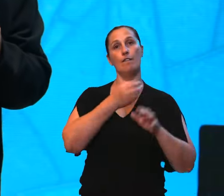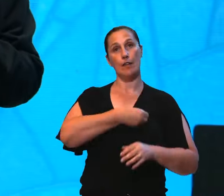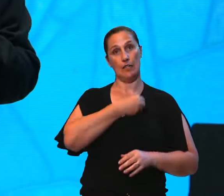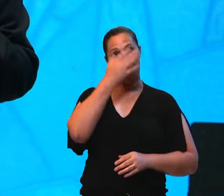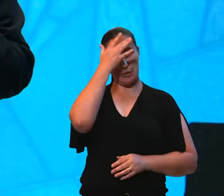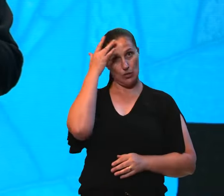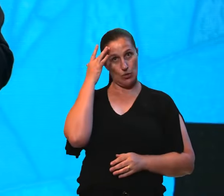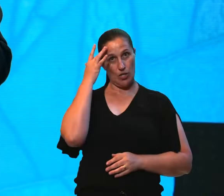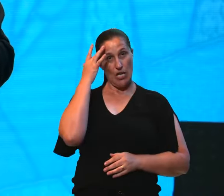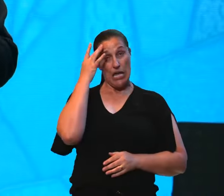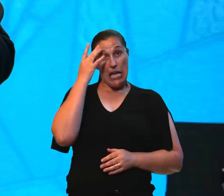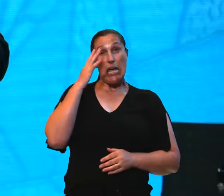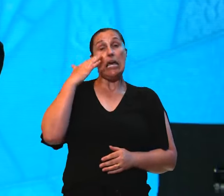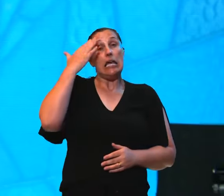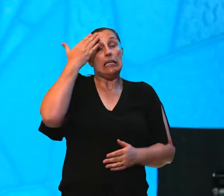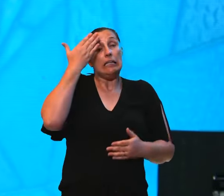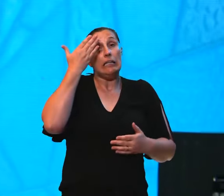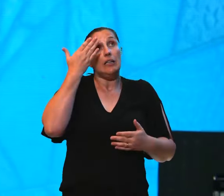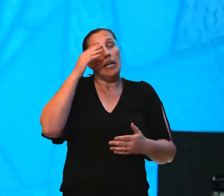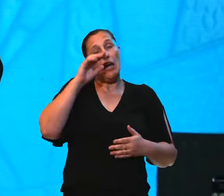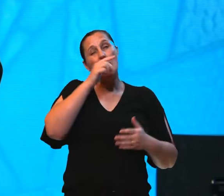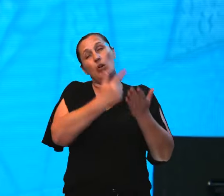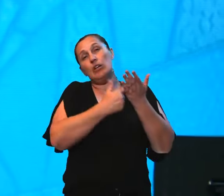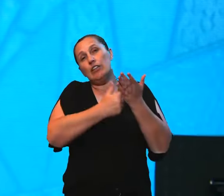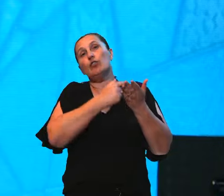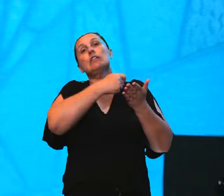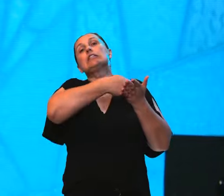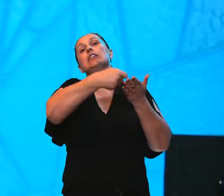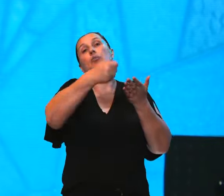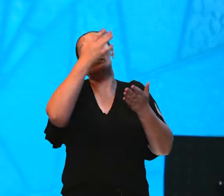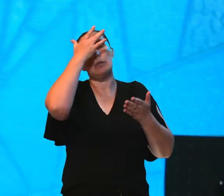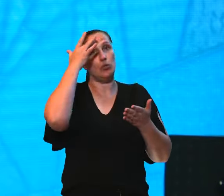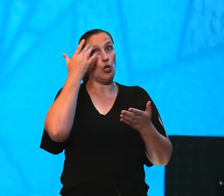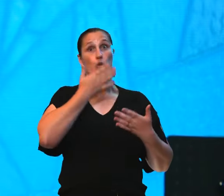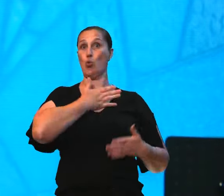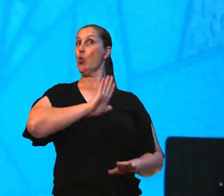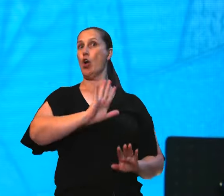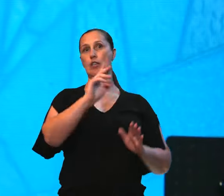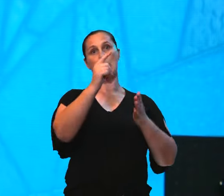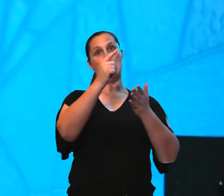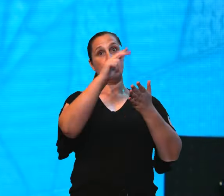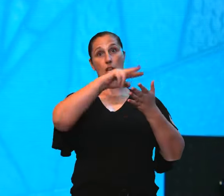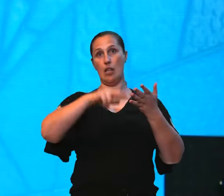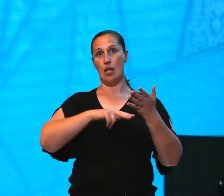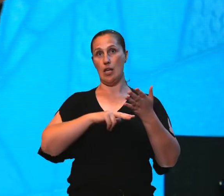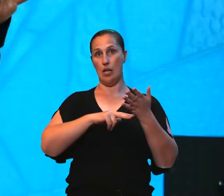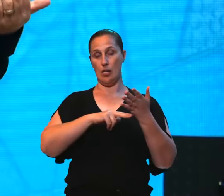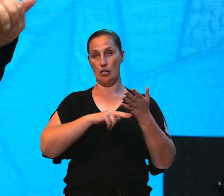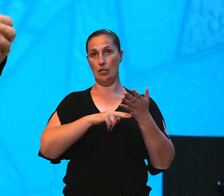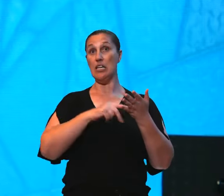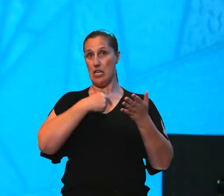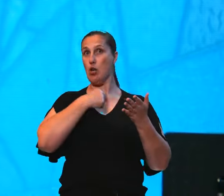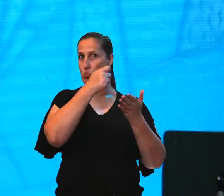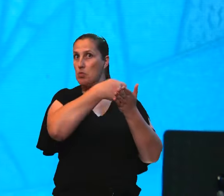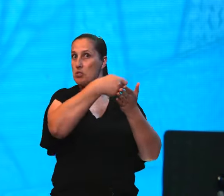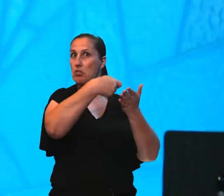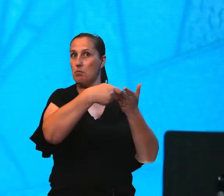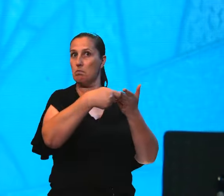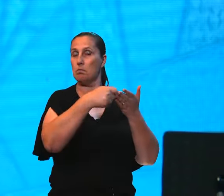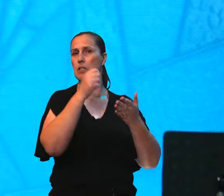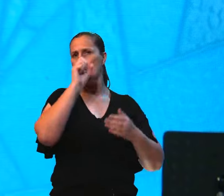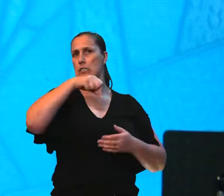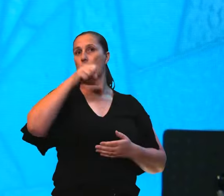esit escrito para quem não gosta de ler não as páginas não estão em branco porque eu falei que eu escrevi e mas